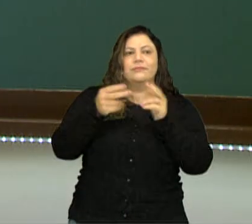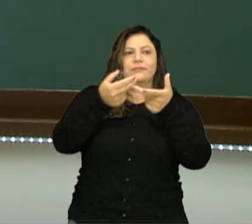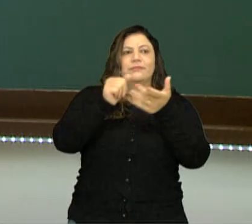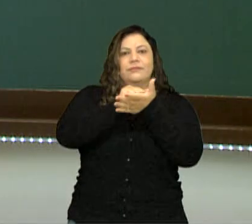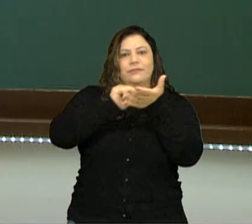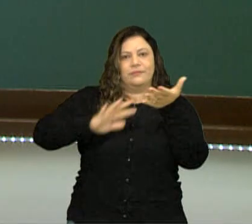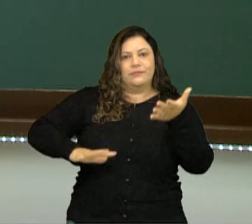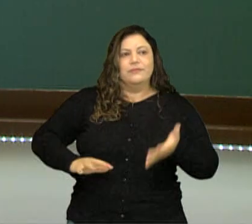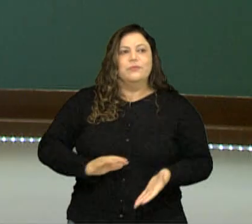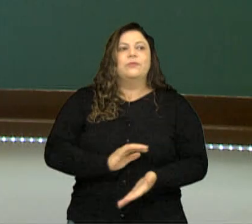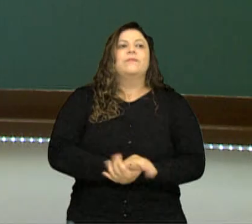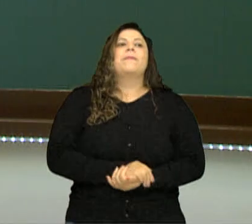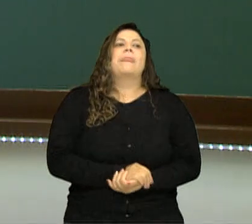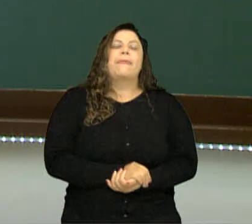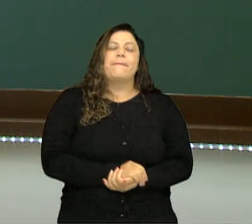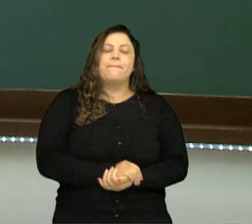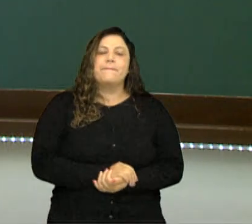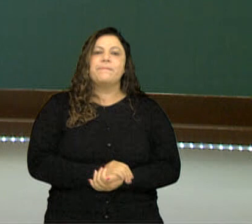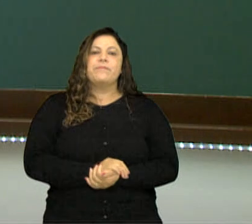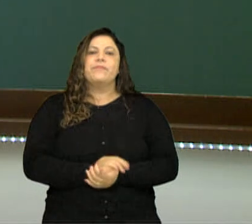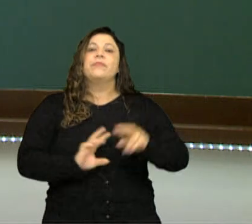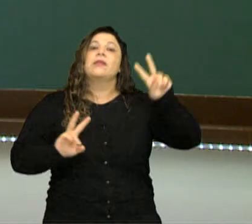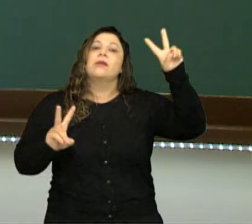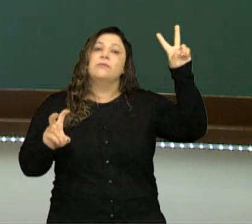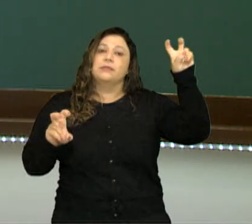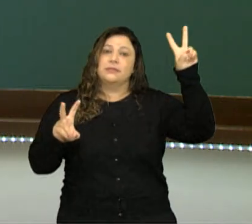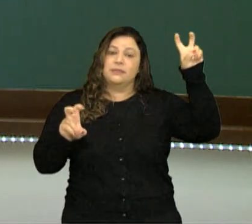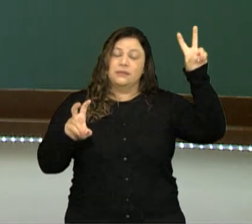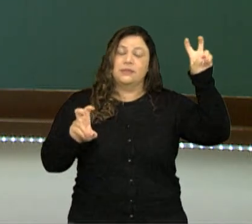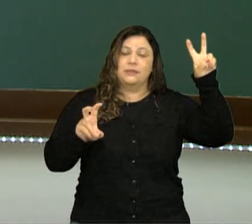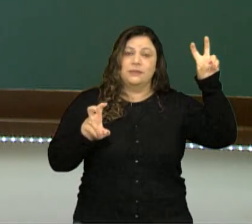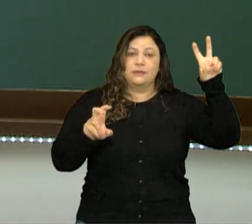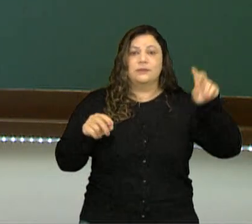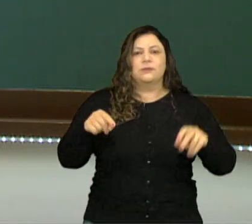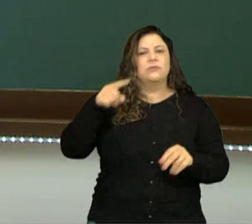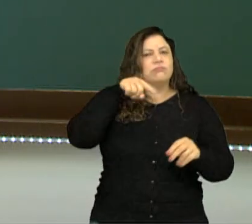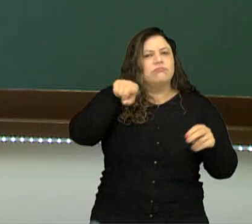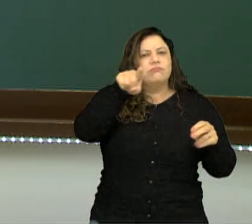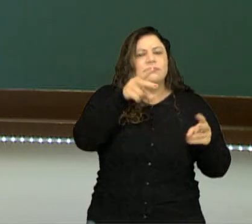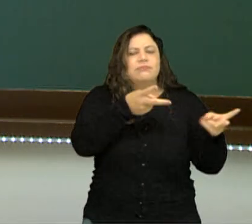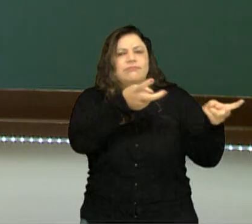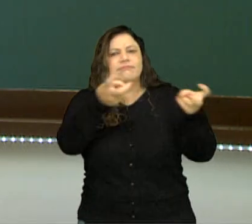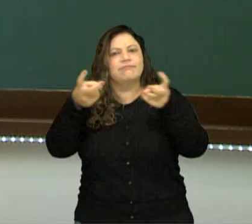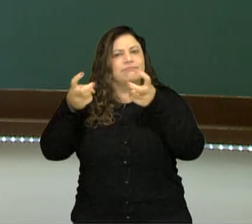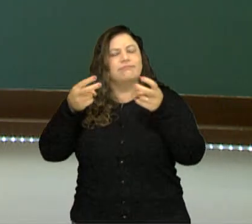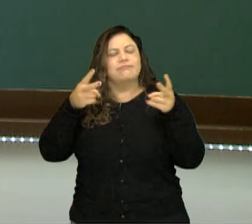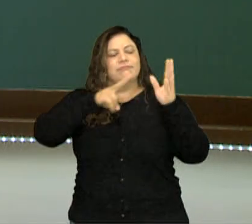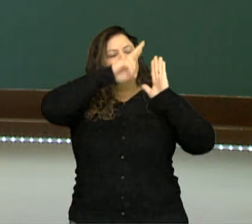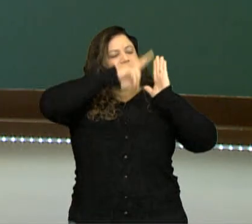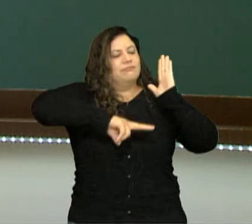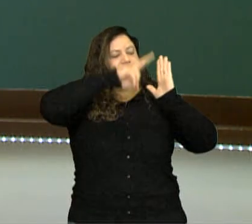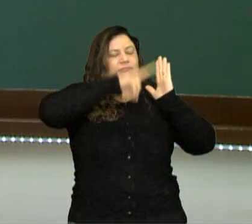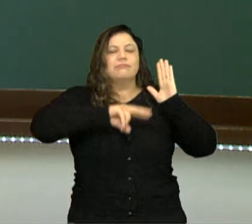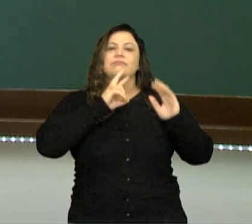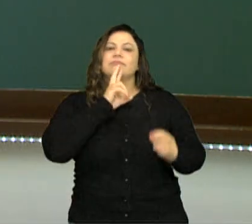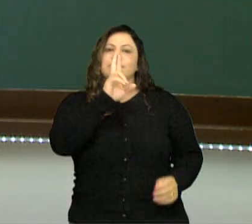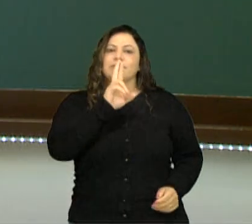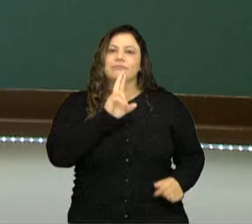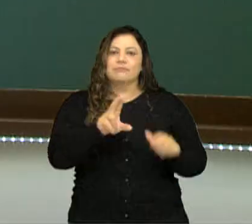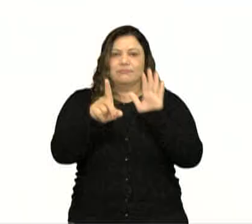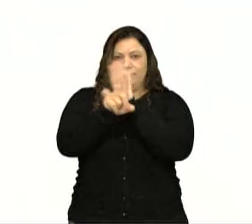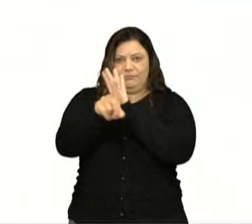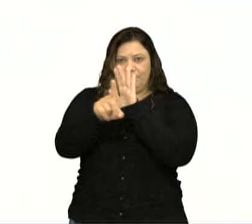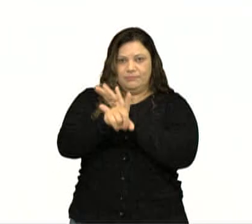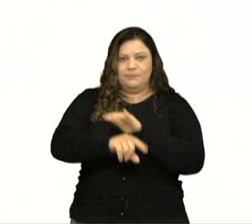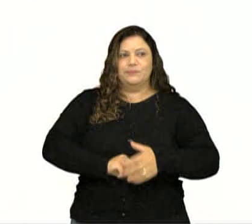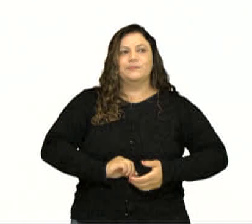aqui uma citação, vou pedir para vocês prestarem atenção na citação e responderem uma questãozinha sobre